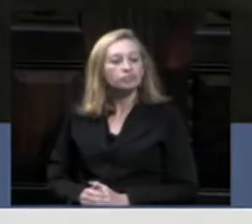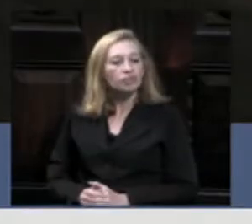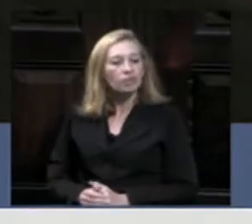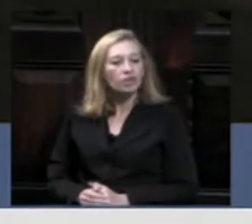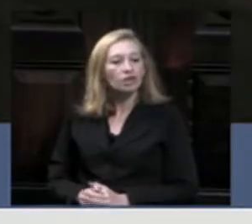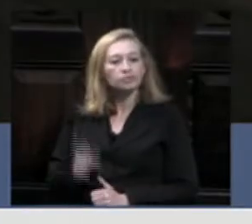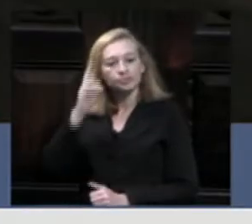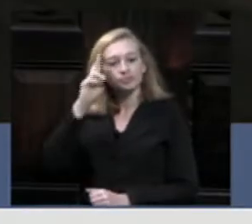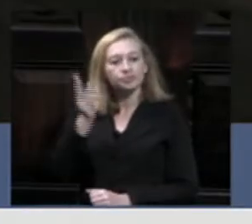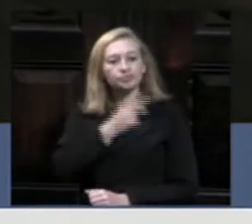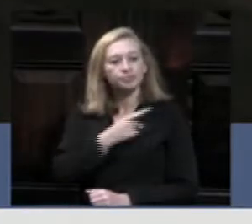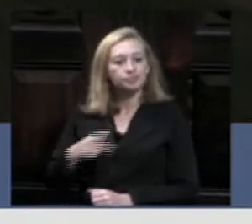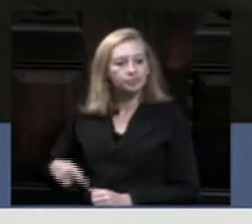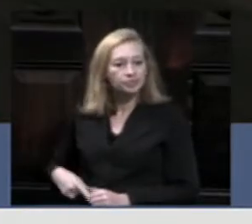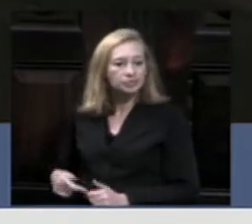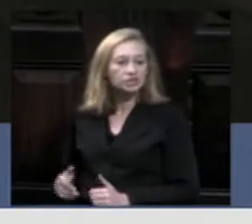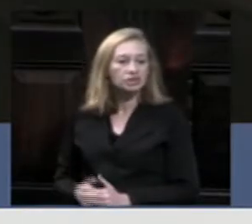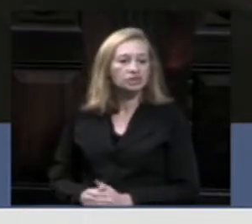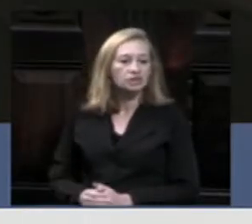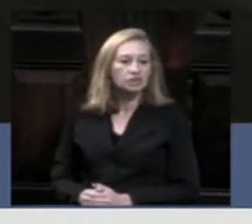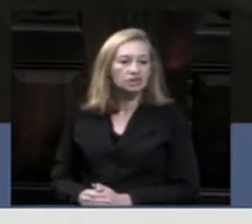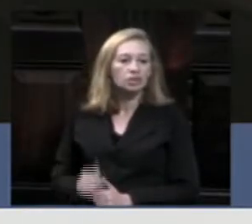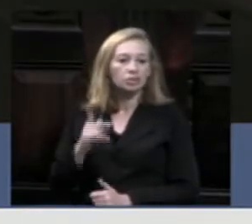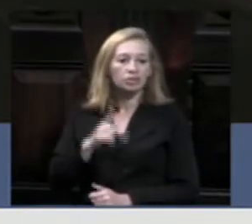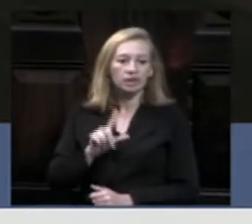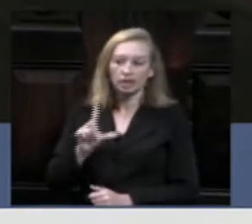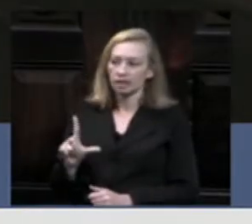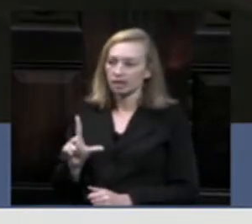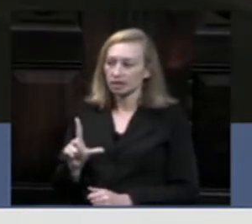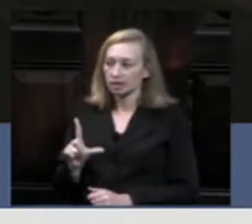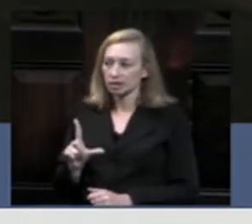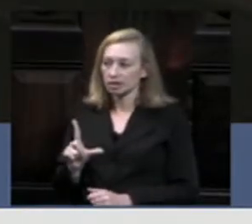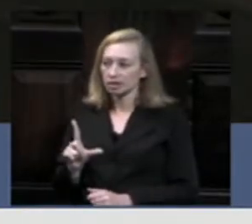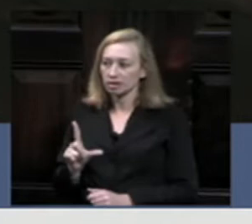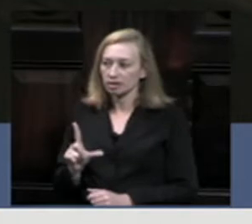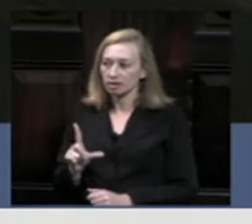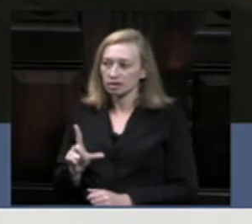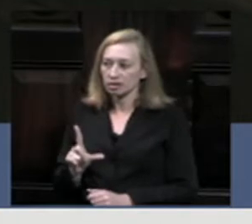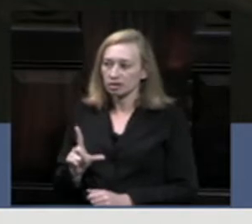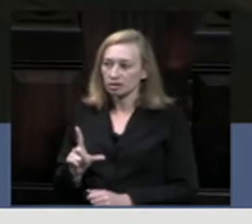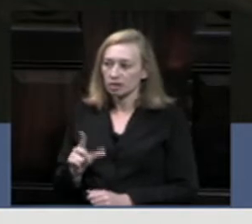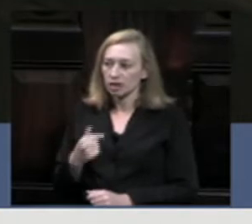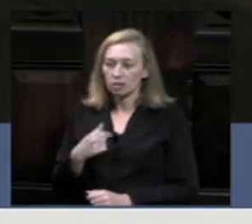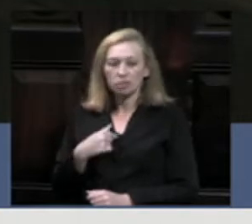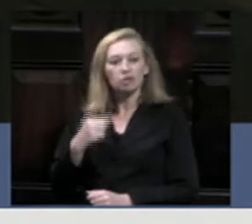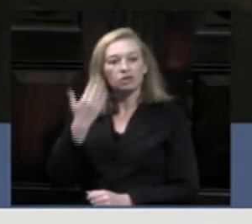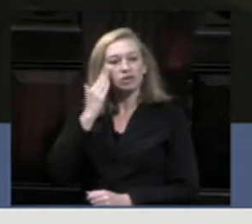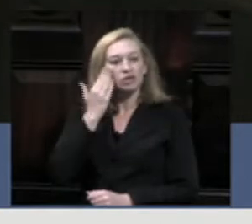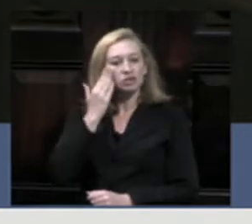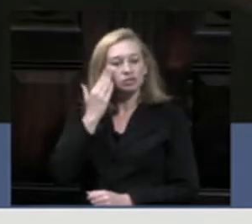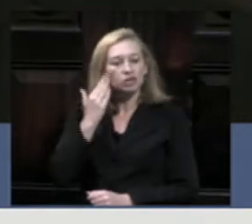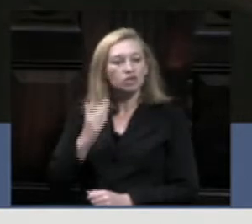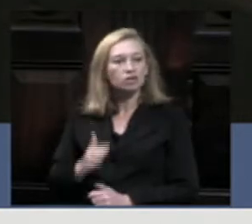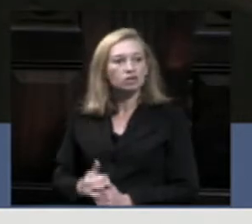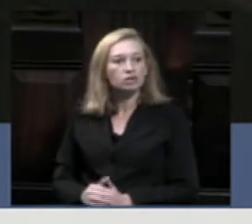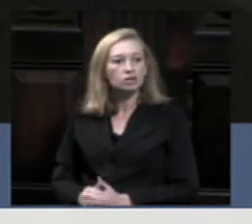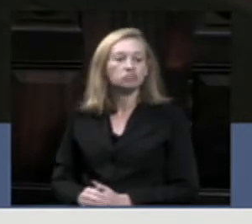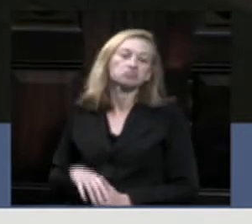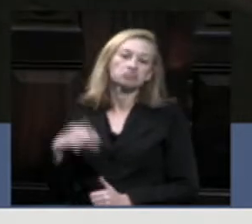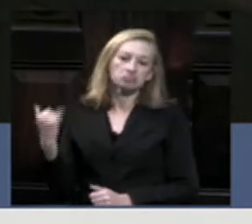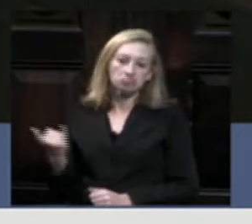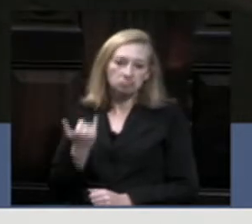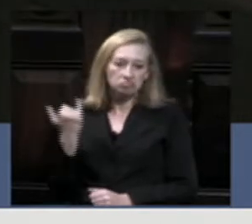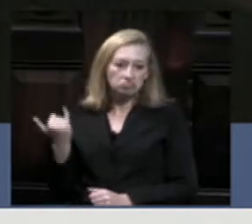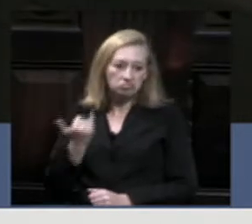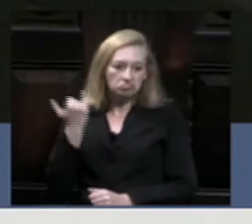Então, senhor presidente, é um PL que, no meu entendimento, é um PL muito